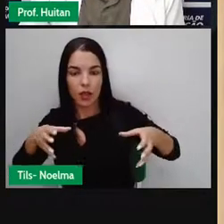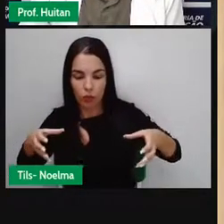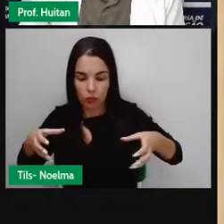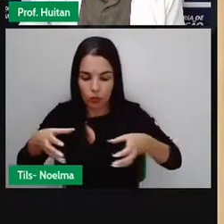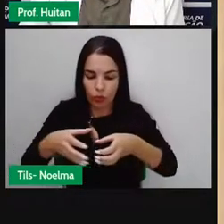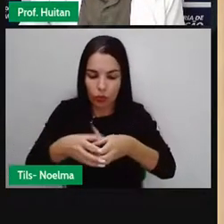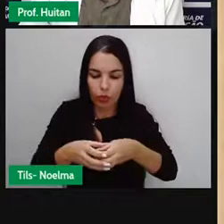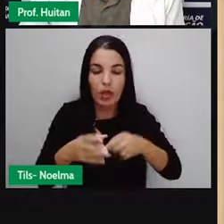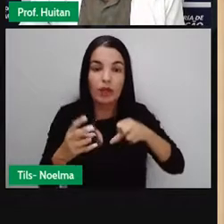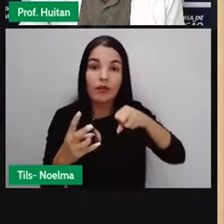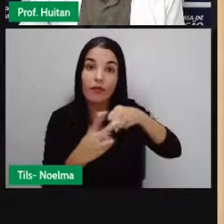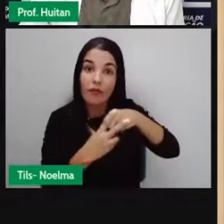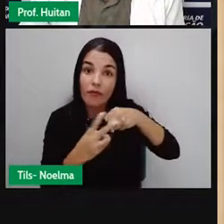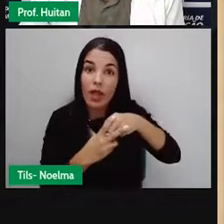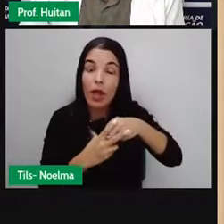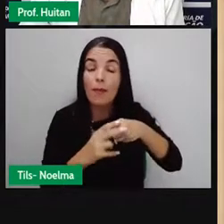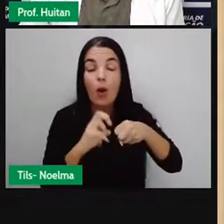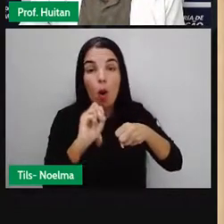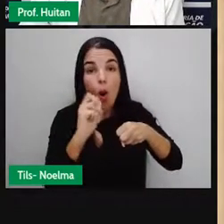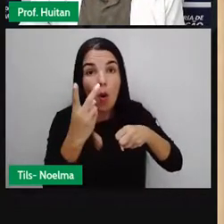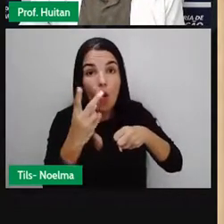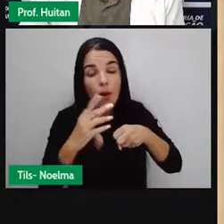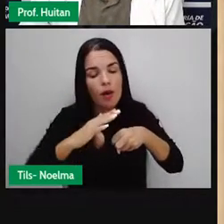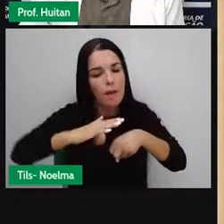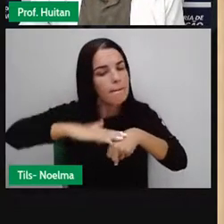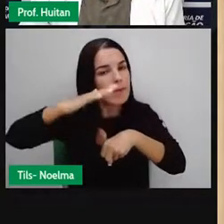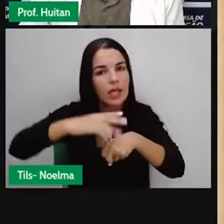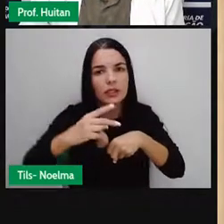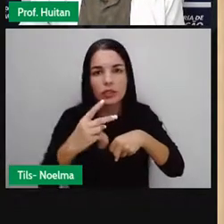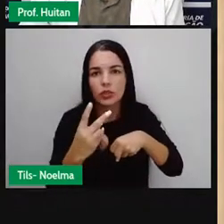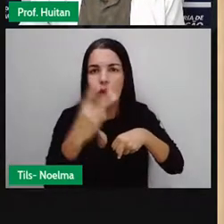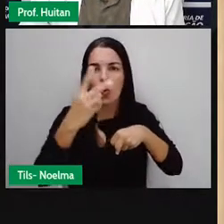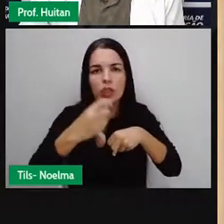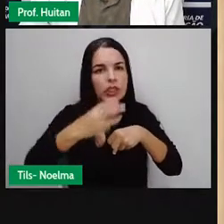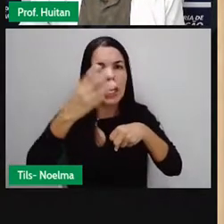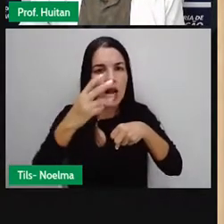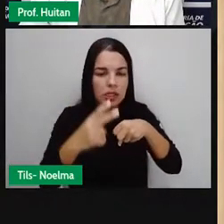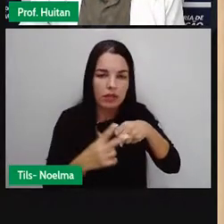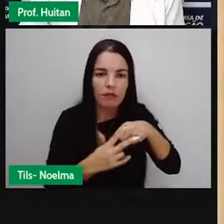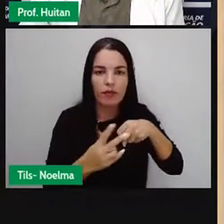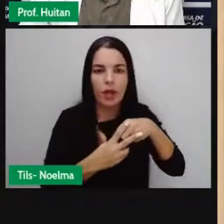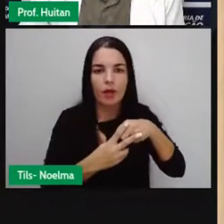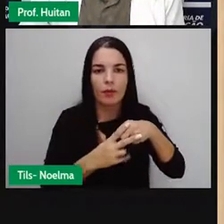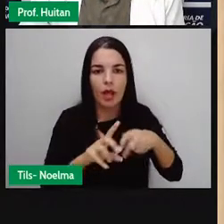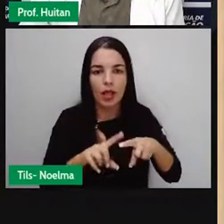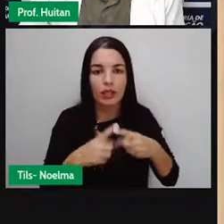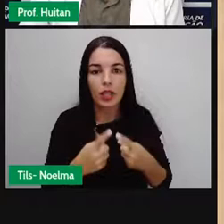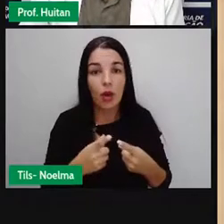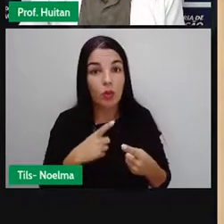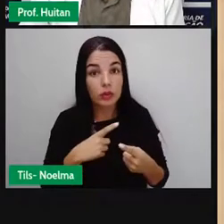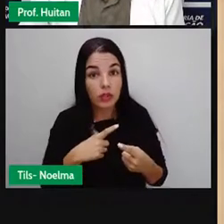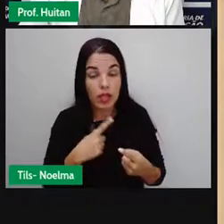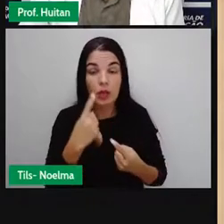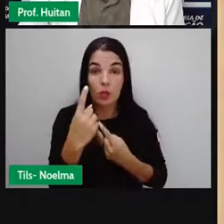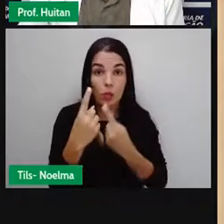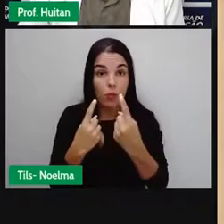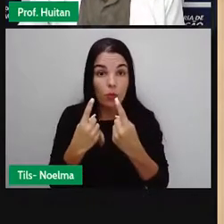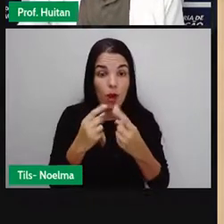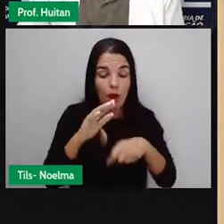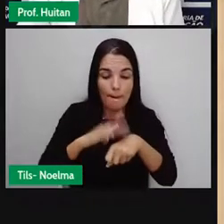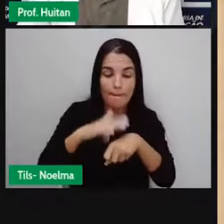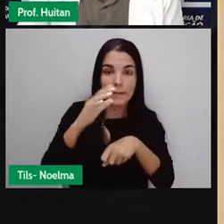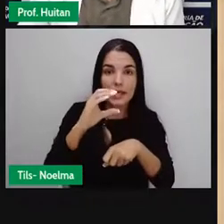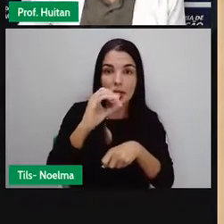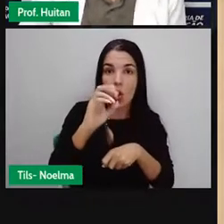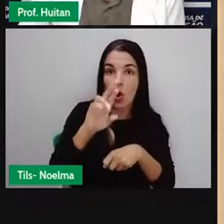ou mais verbos, ou locução verbal, constituindo-se, portanto, de uma ou mais oração. Quando eu